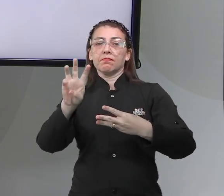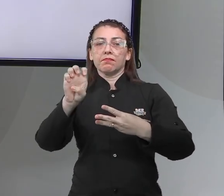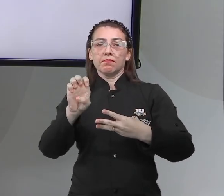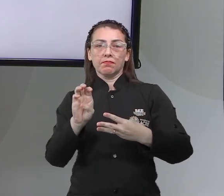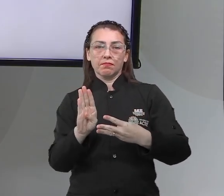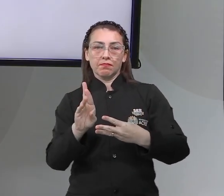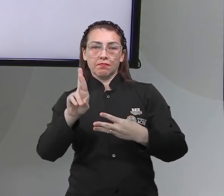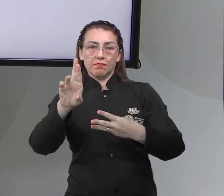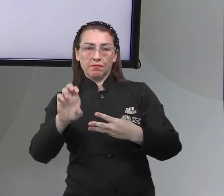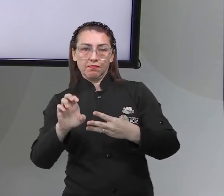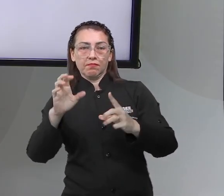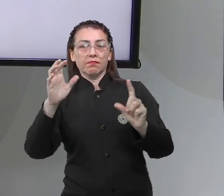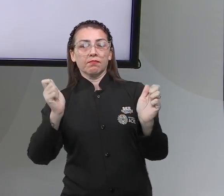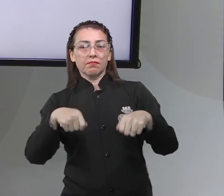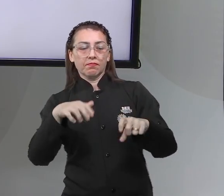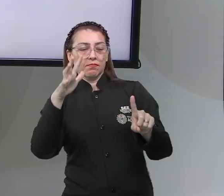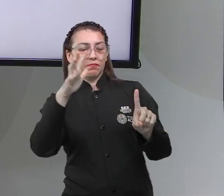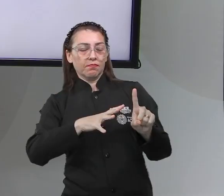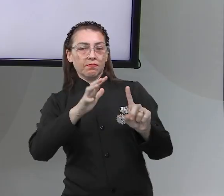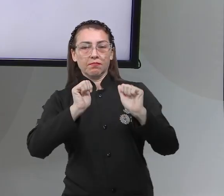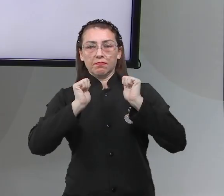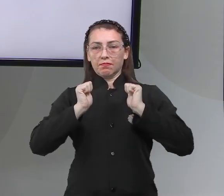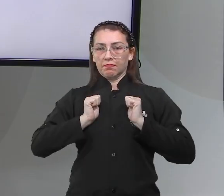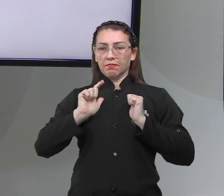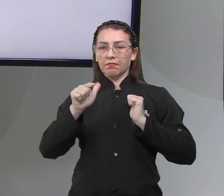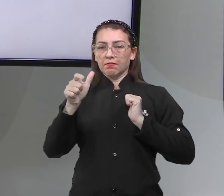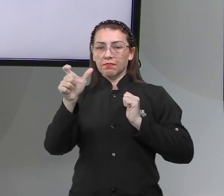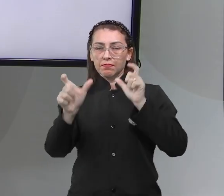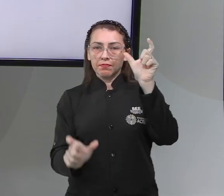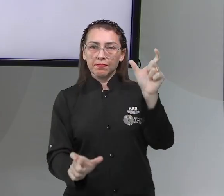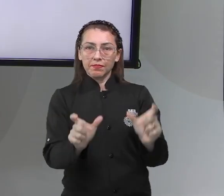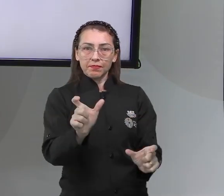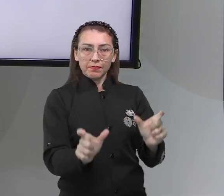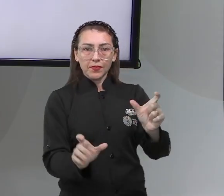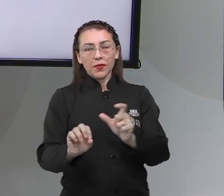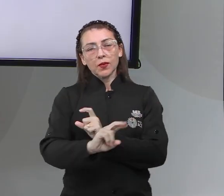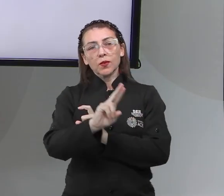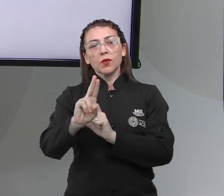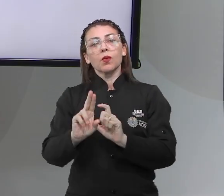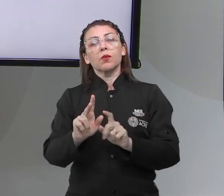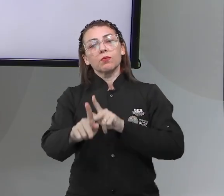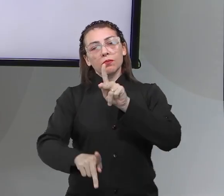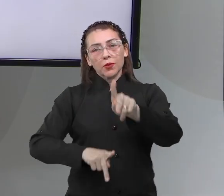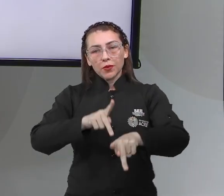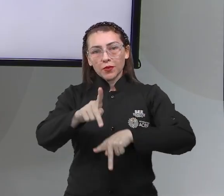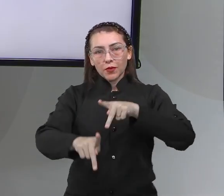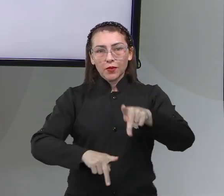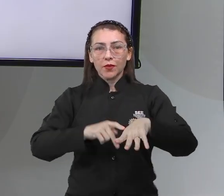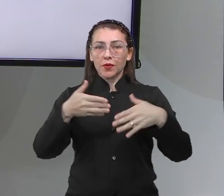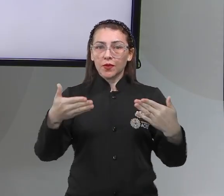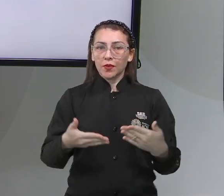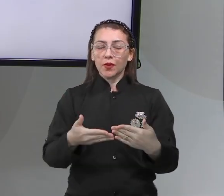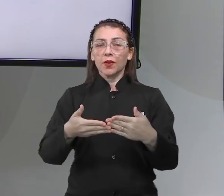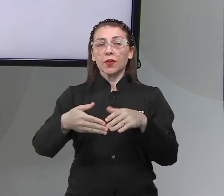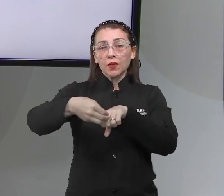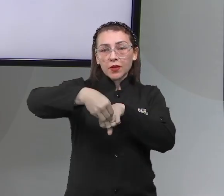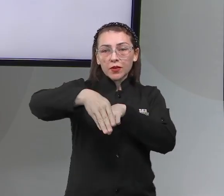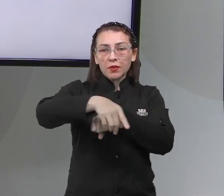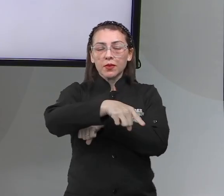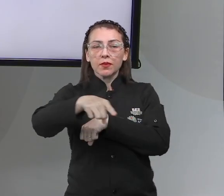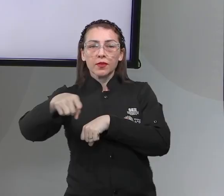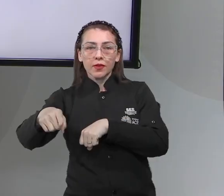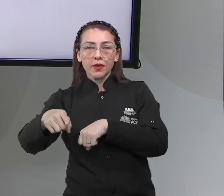a capacidade de influenciar o comportamento de uma outra pessoa ou de outras pessoas. E agora um recadinho para